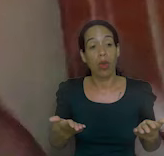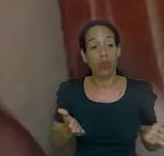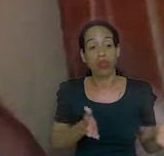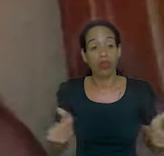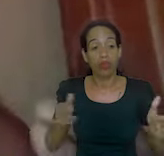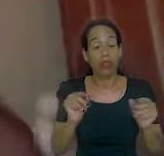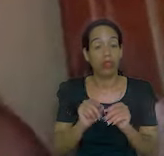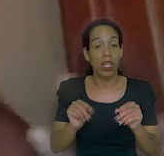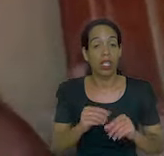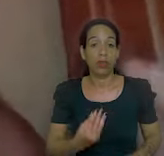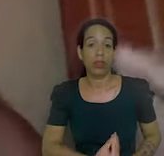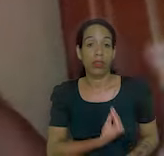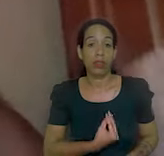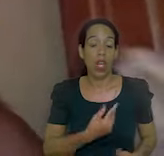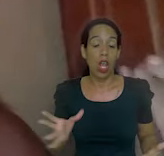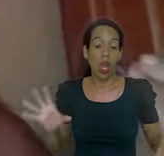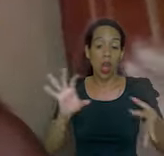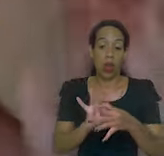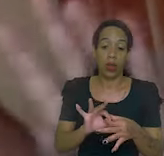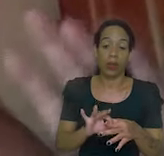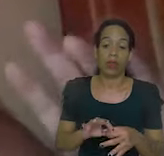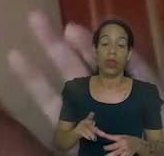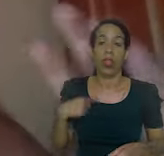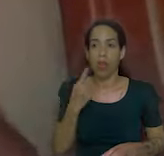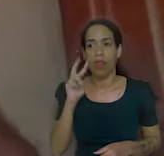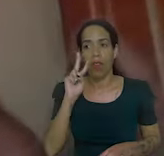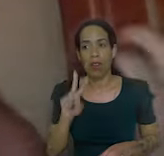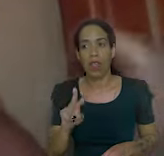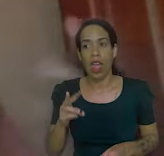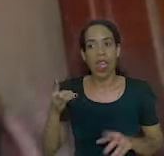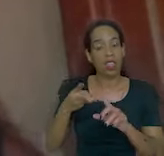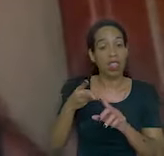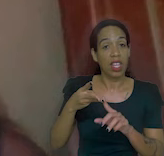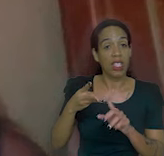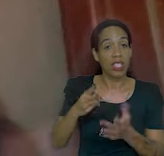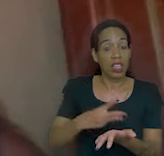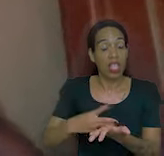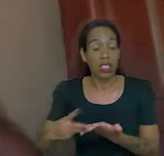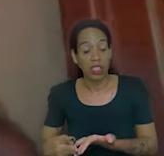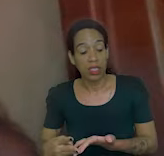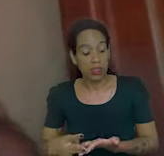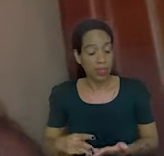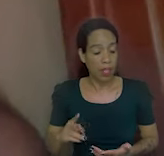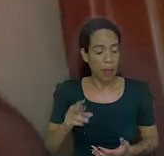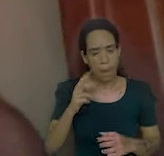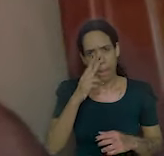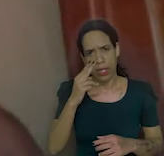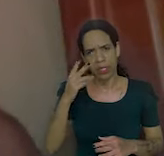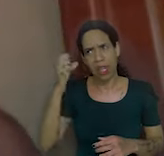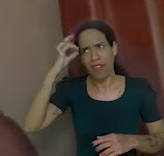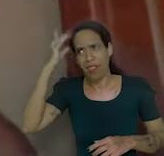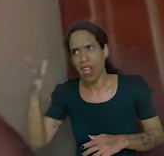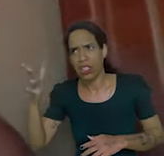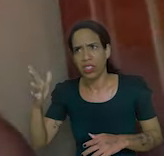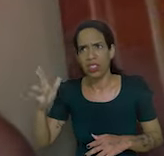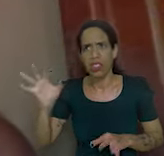ramo ela está vinculada ou não. A gente vai verificar a terceirização em si. Eu acho que ficou até mais fácil para a